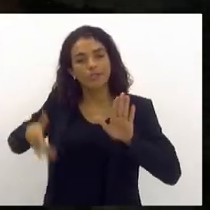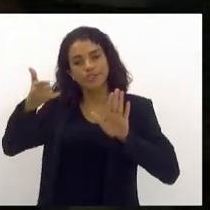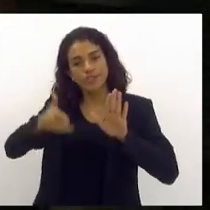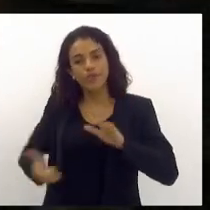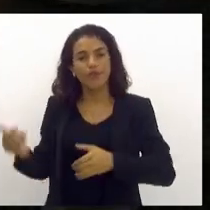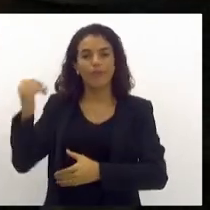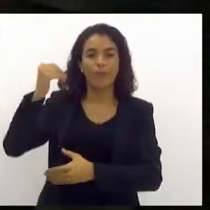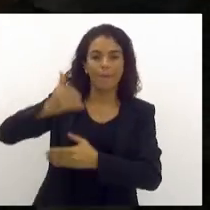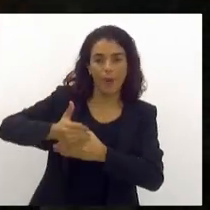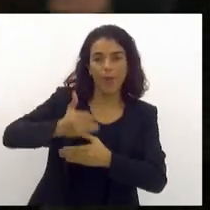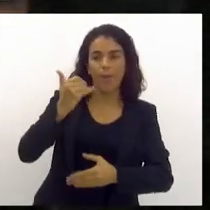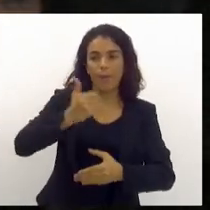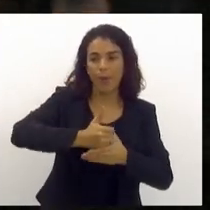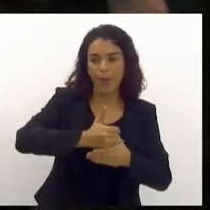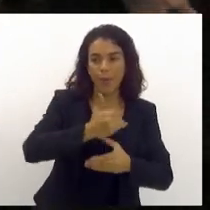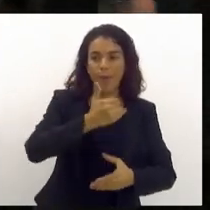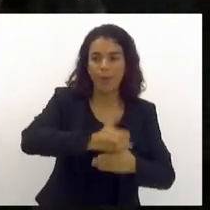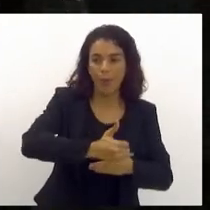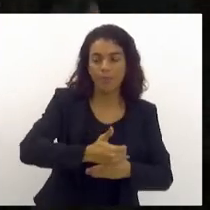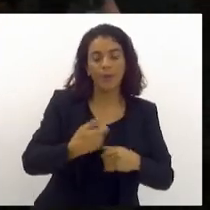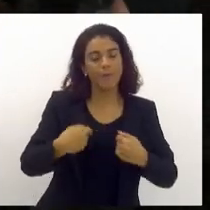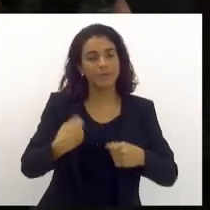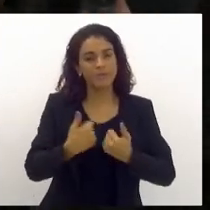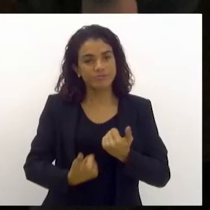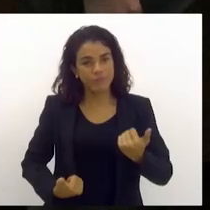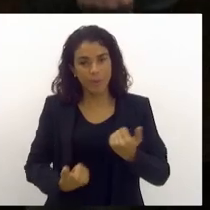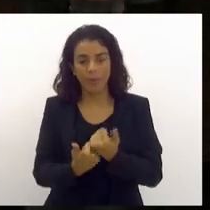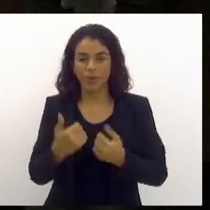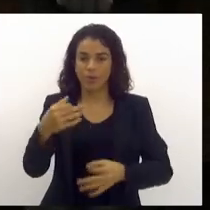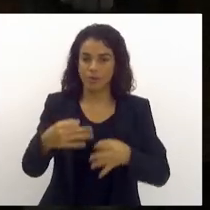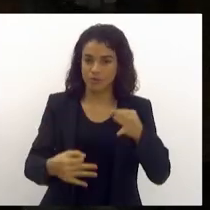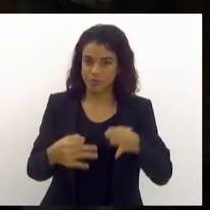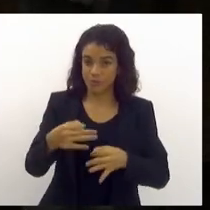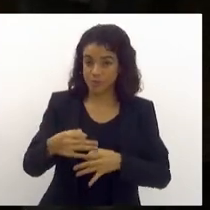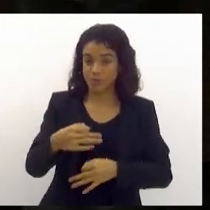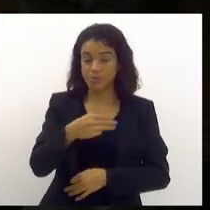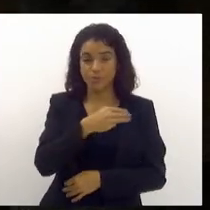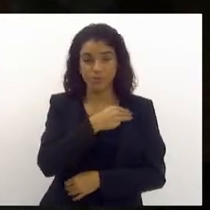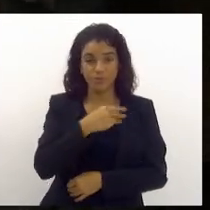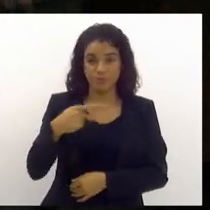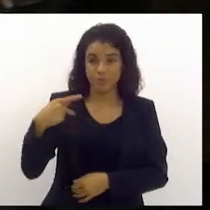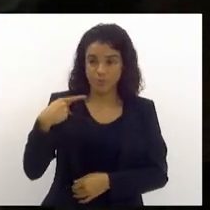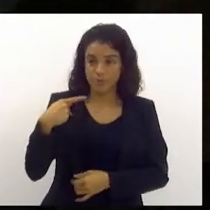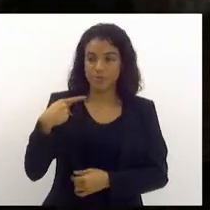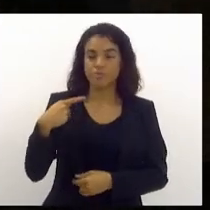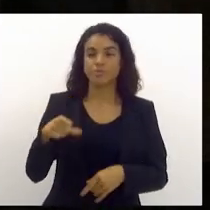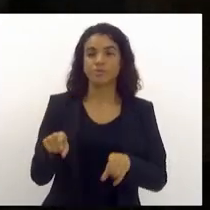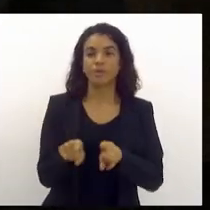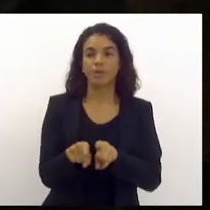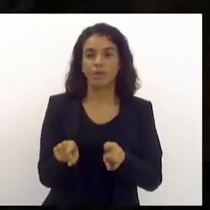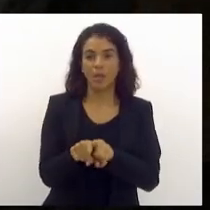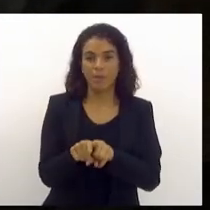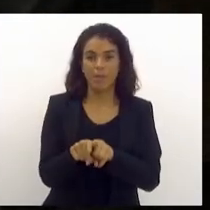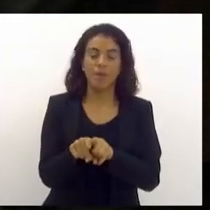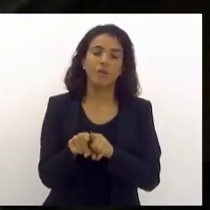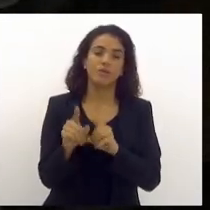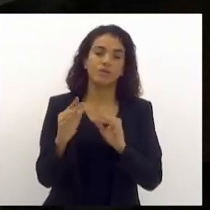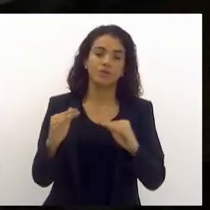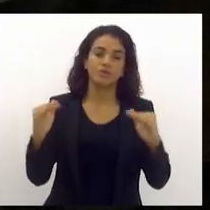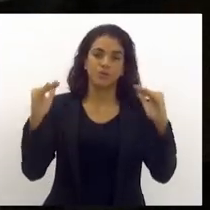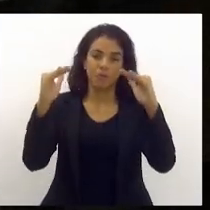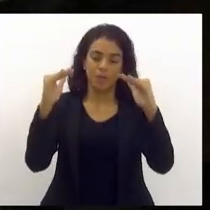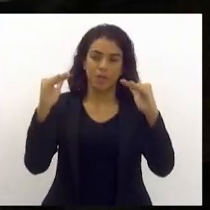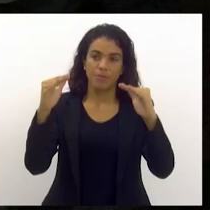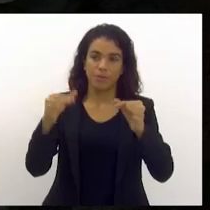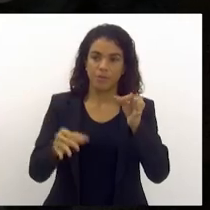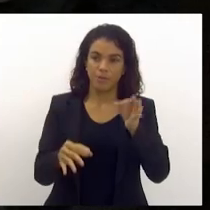é ter a ajuda do Judiciário, do Ministério Público, do Supremo Tribunal Federal, muito bem colocado aqui pelo